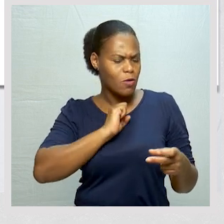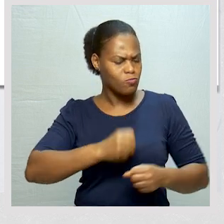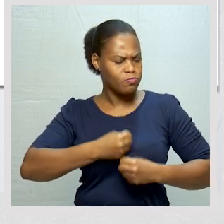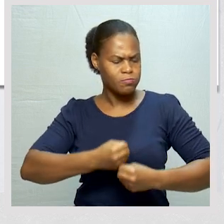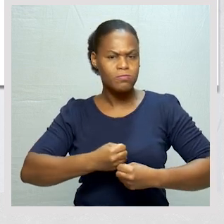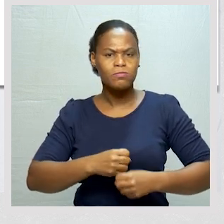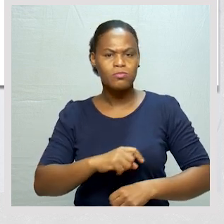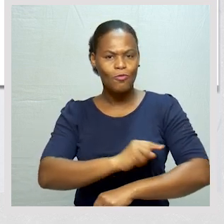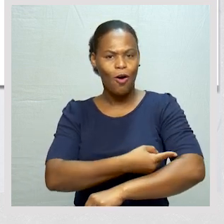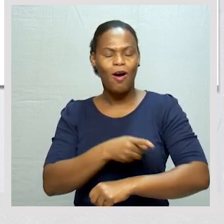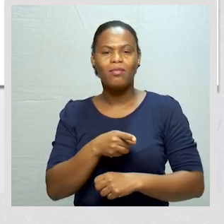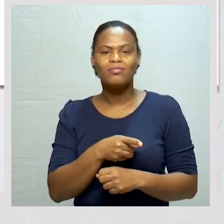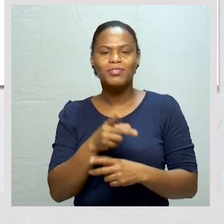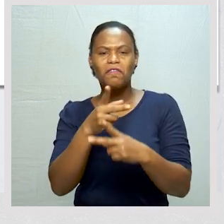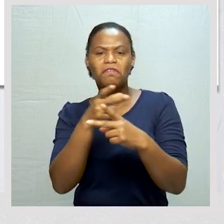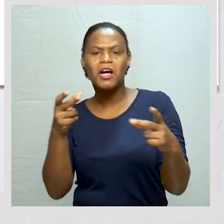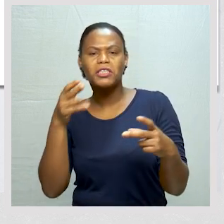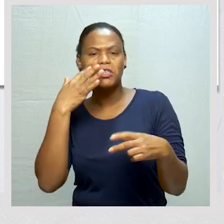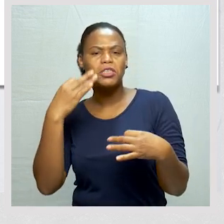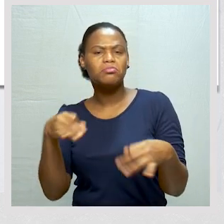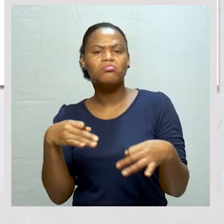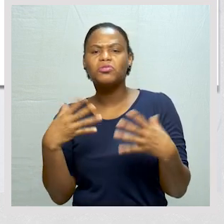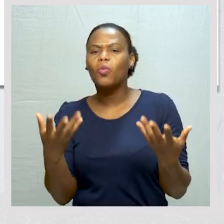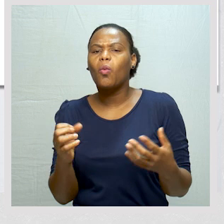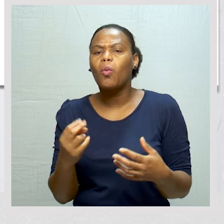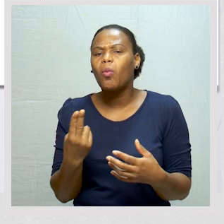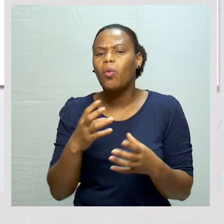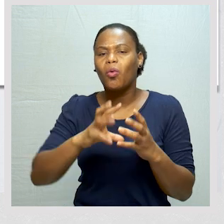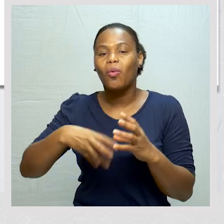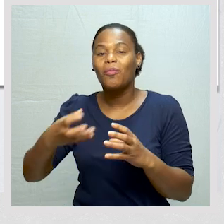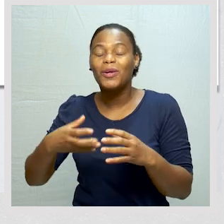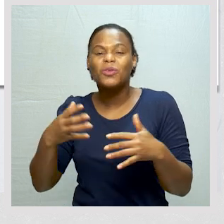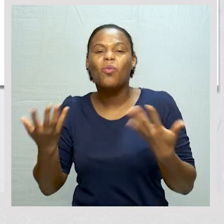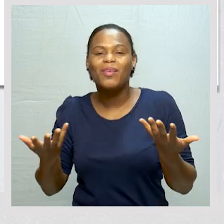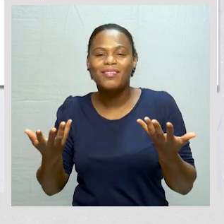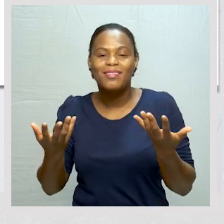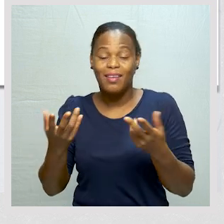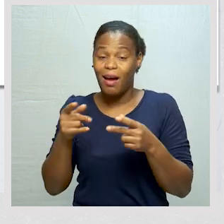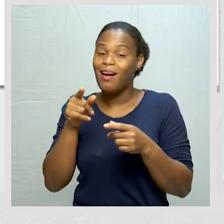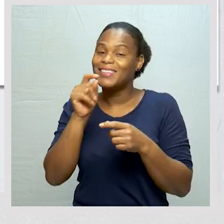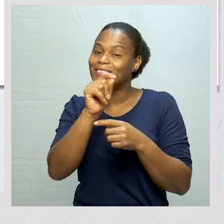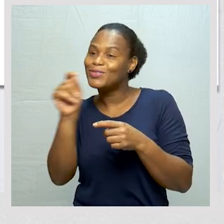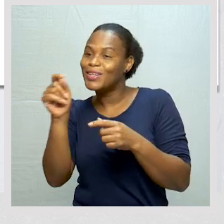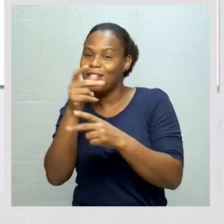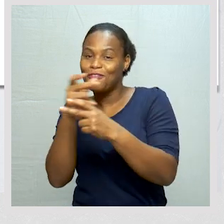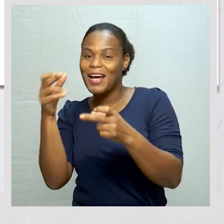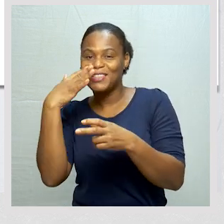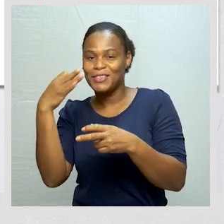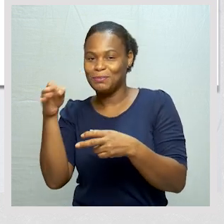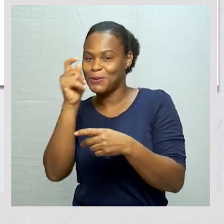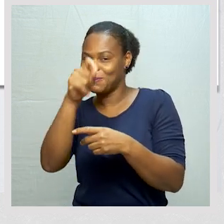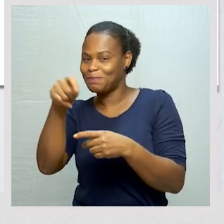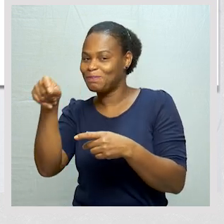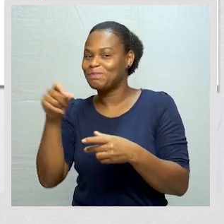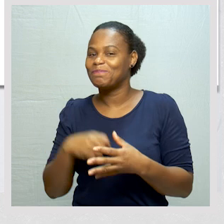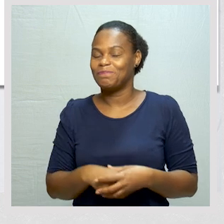é valente. É frase simples ou composta? É fácil ver isso. Isso mesmo, é uma frase